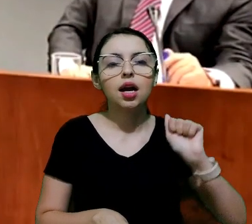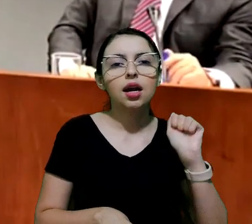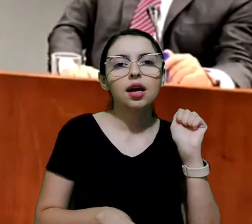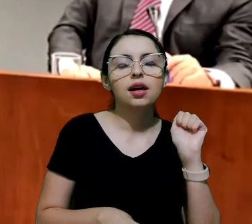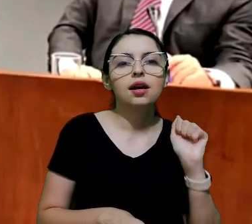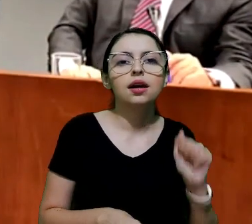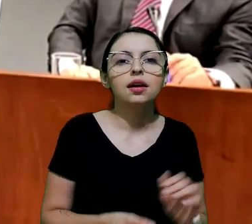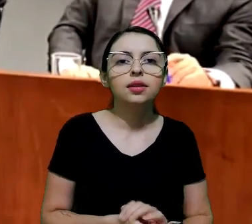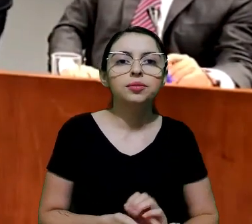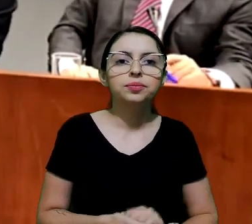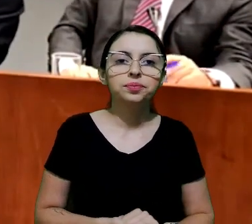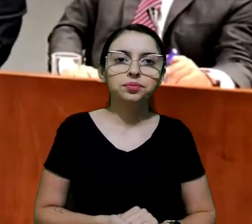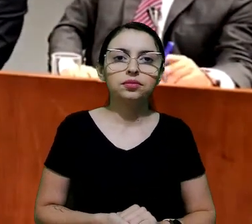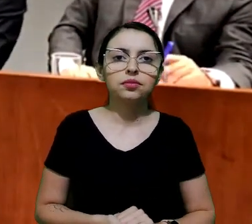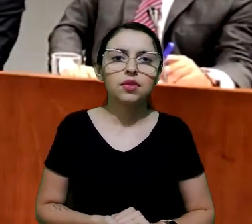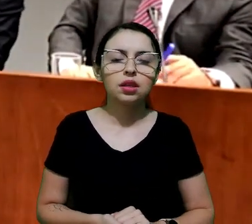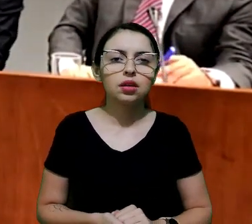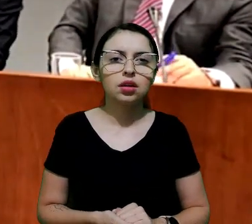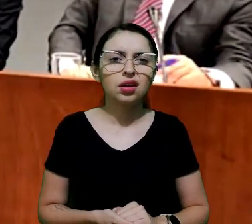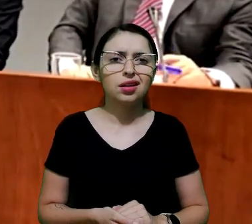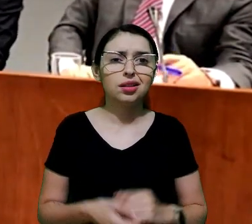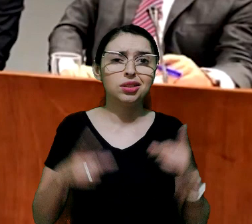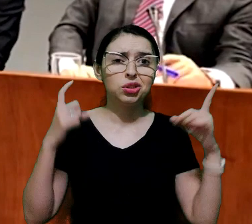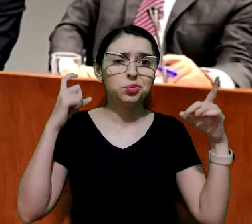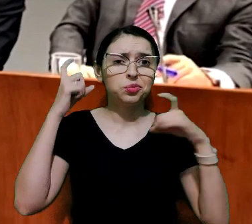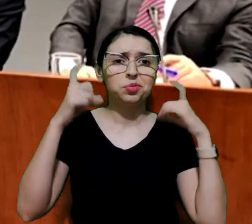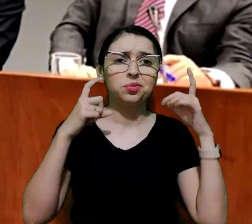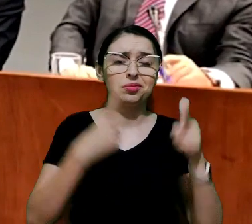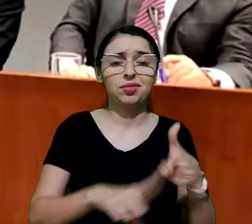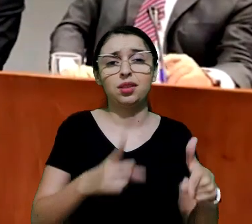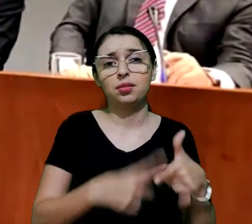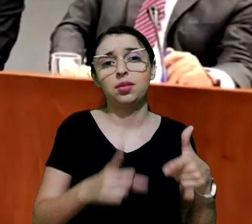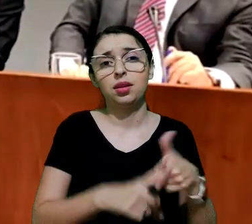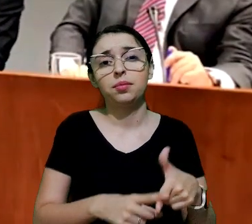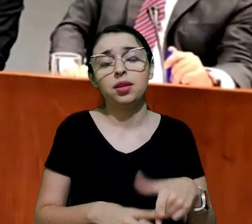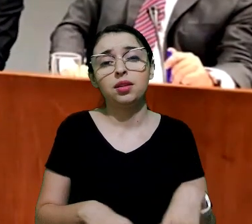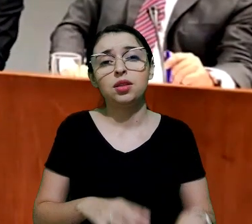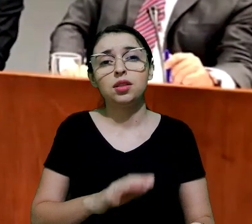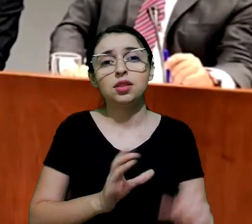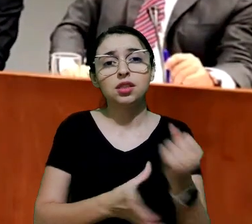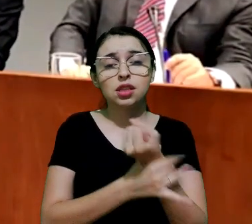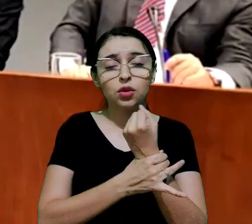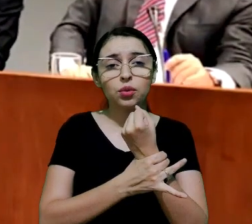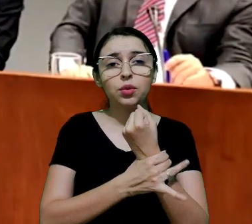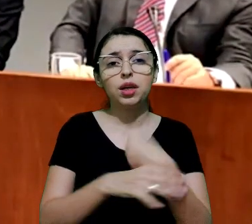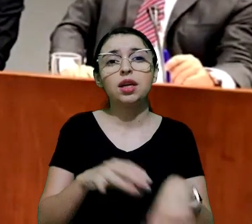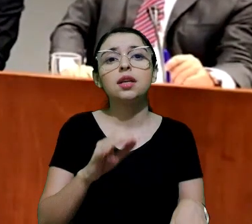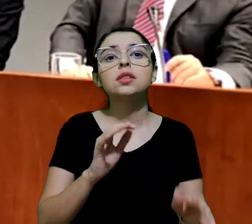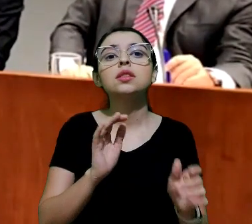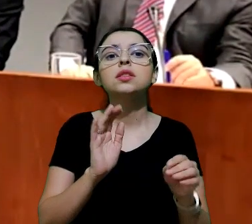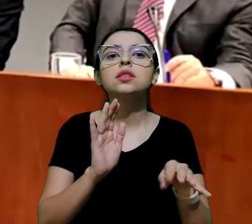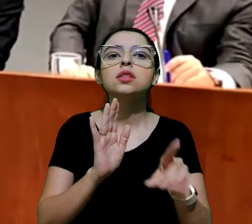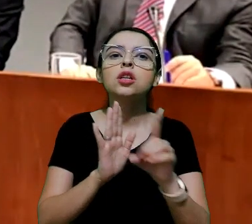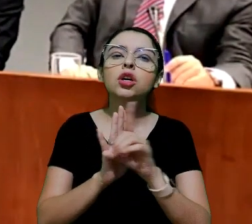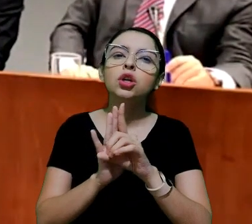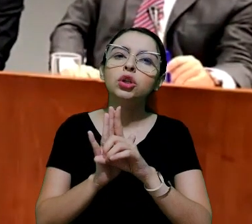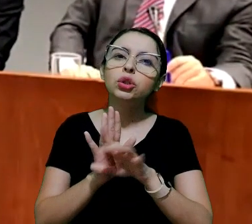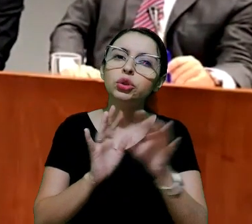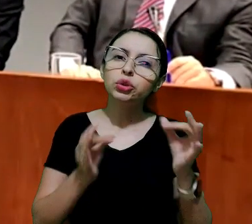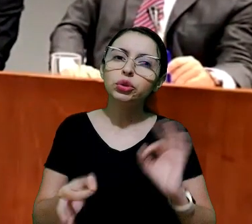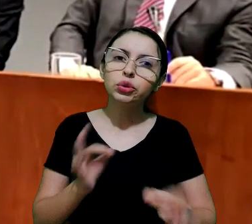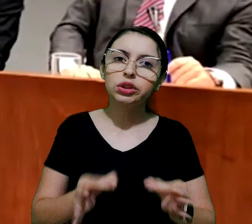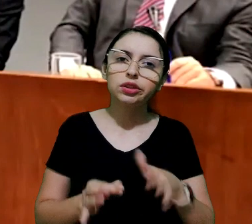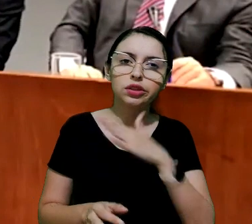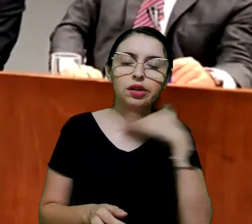Marques. Diante da problemática que envolve a segurança jurídica da sucessão causa-mortes, gostaria de ouvir da professora